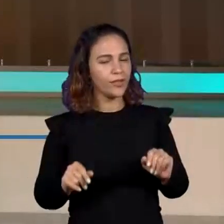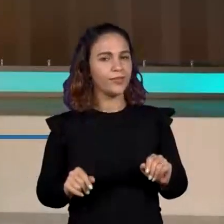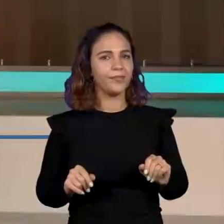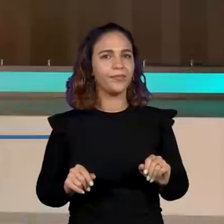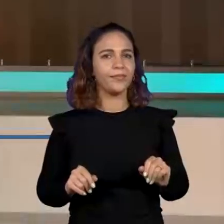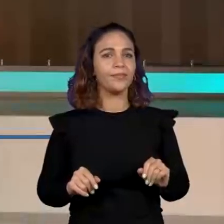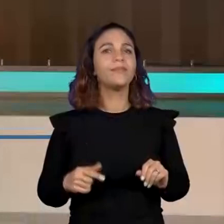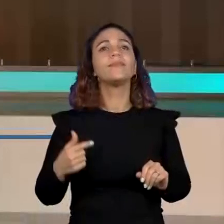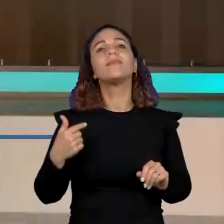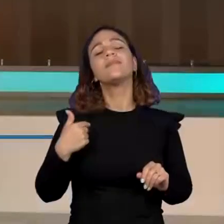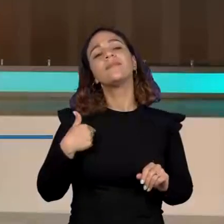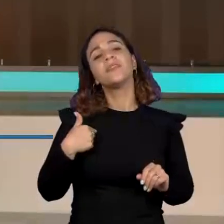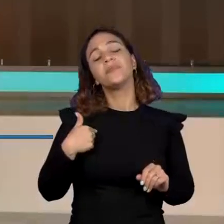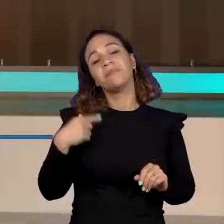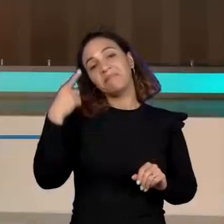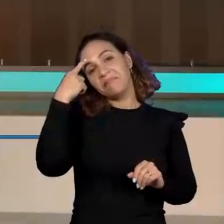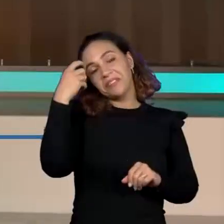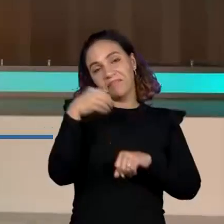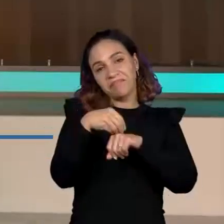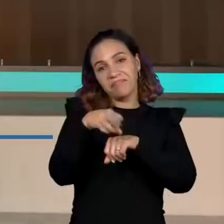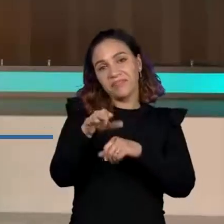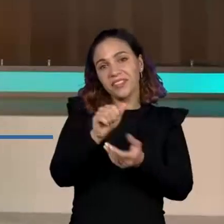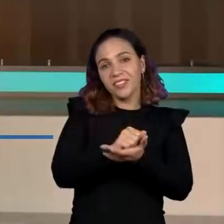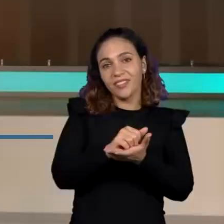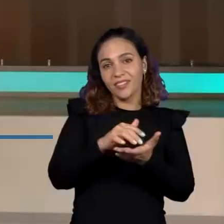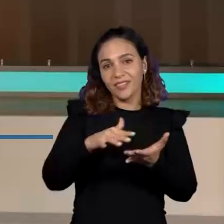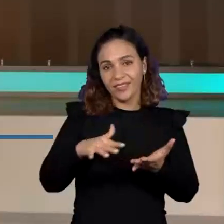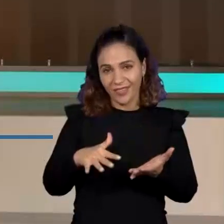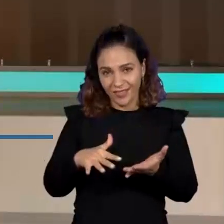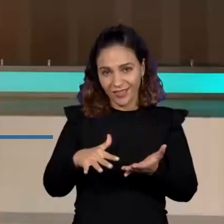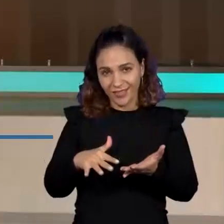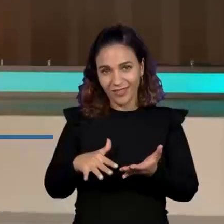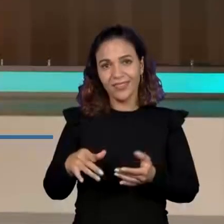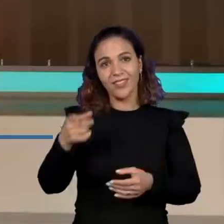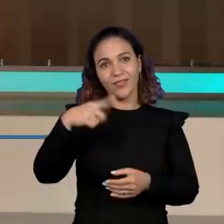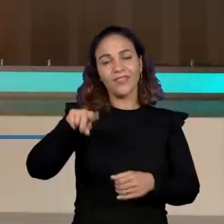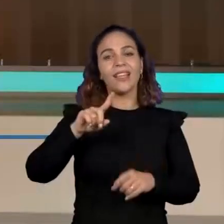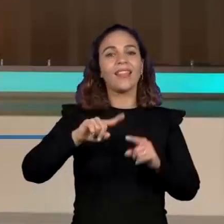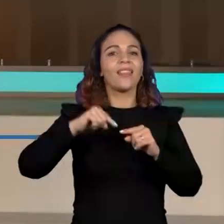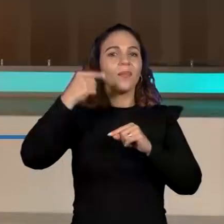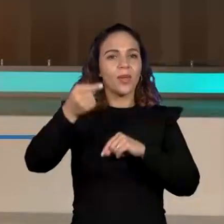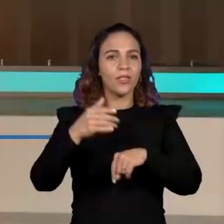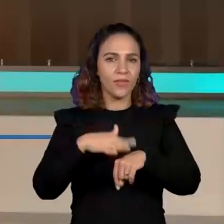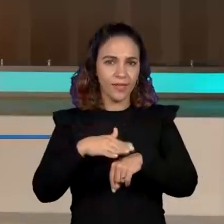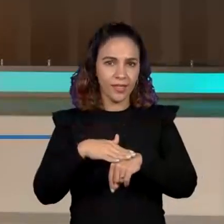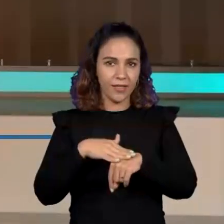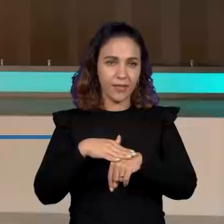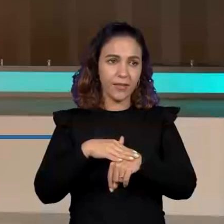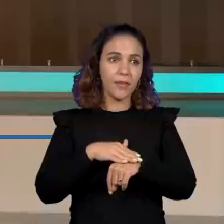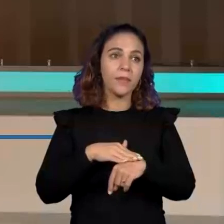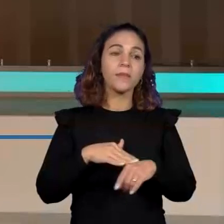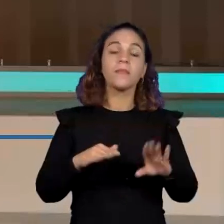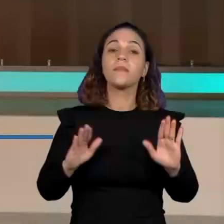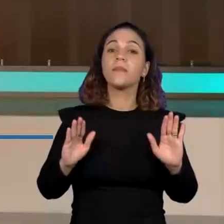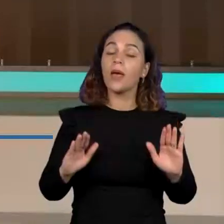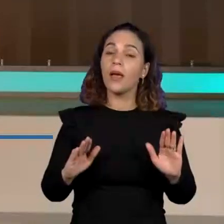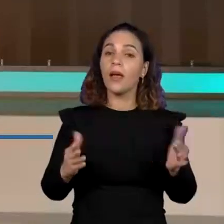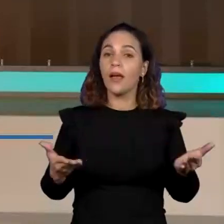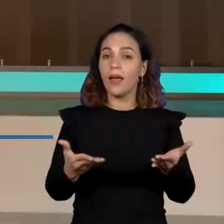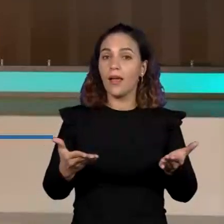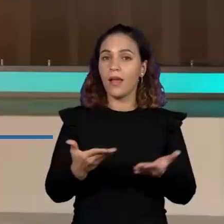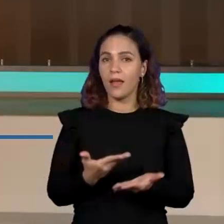Eu tenho uma sugestão de atividade, que geralmente nós deixamos para vocês fazerem depois. Mas como nessa